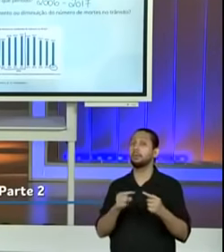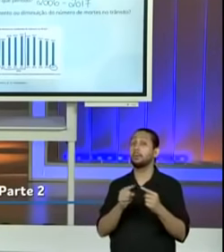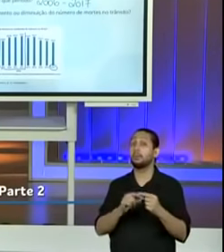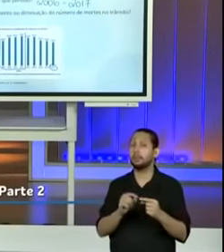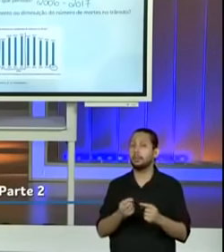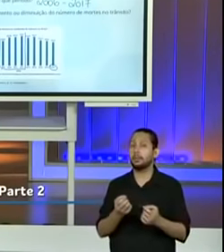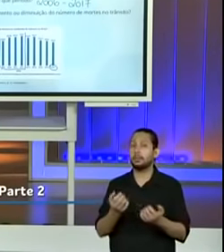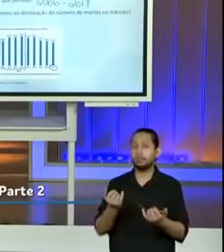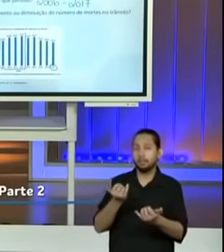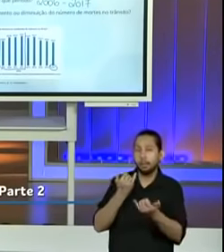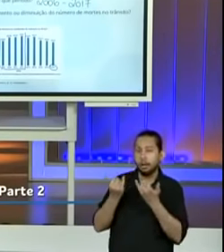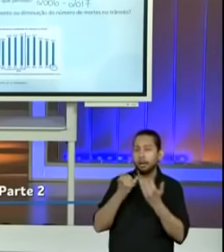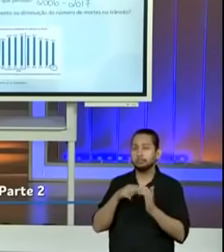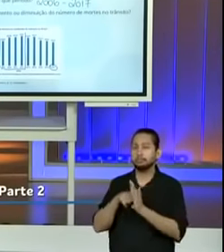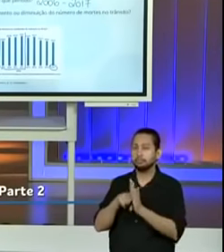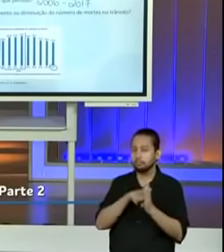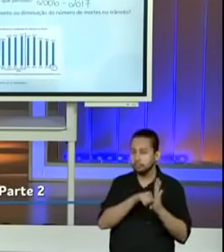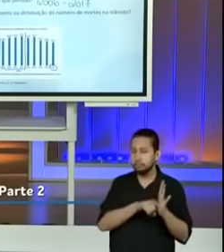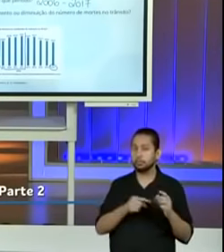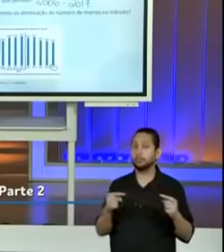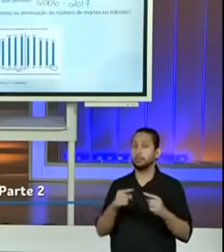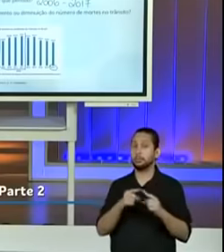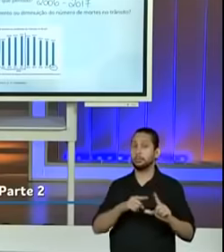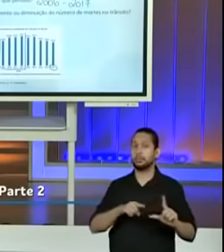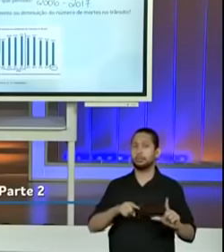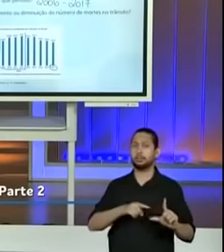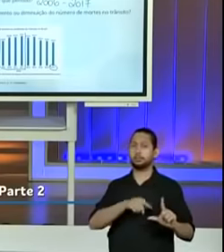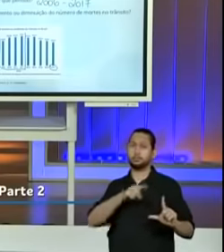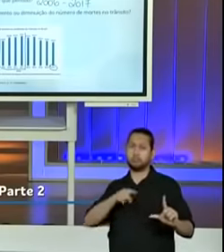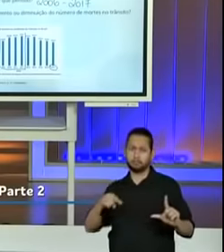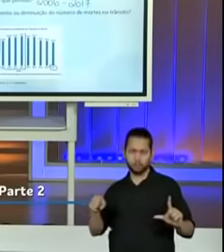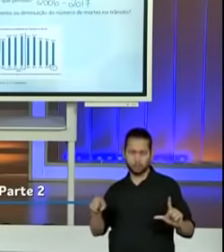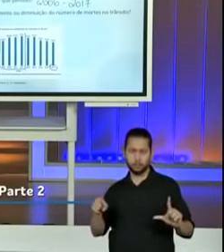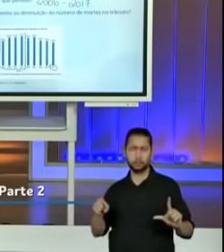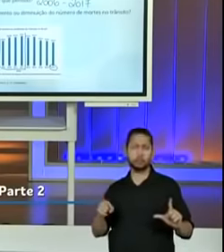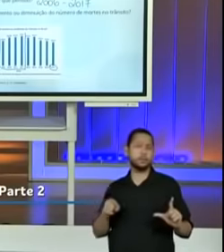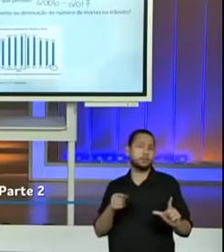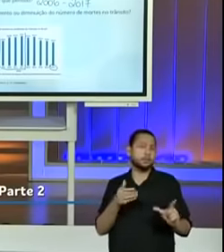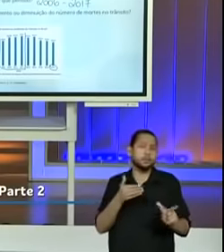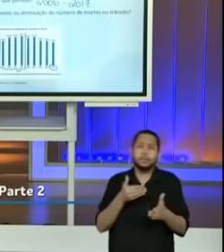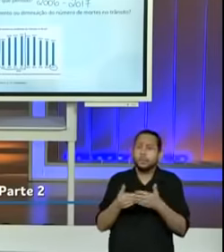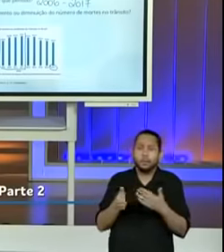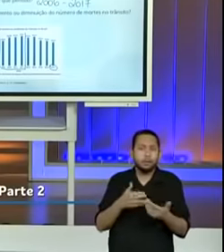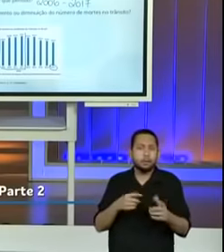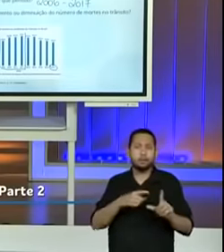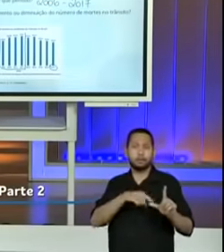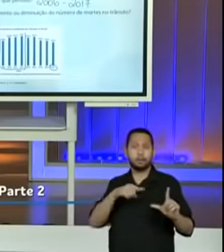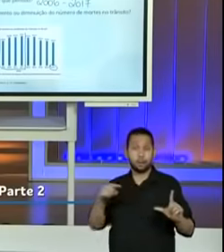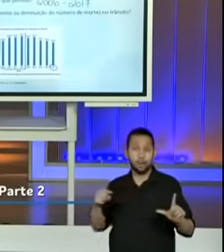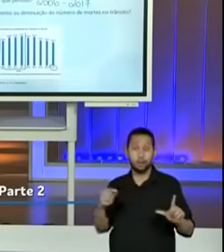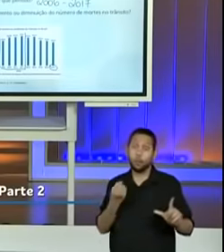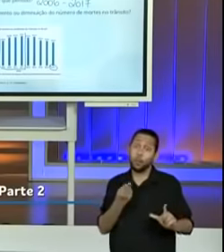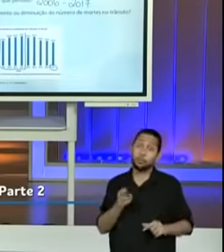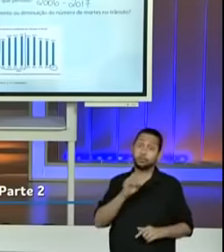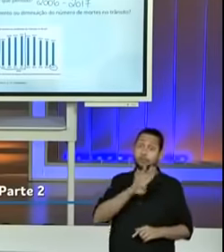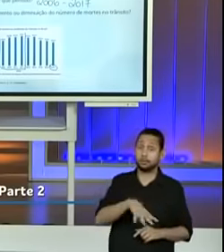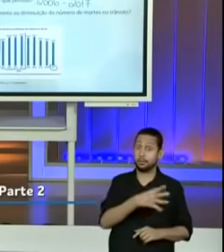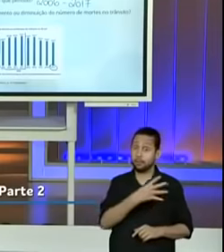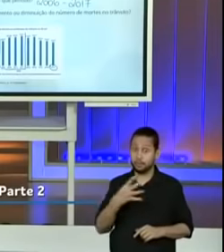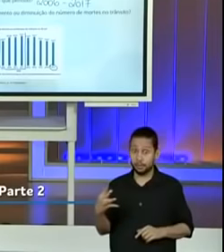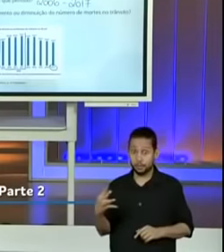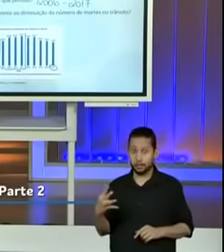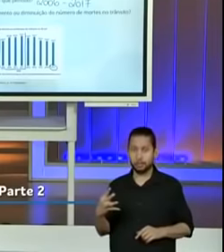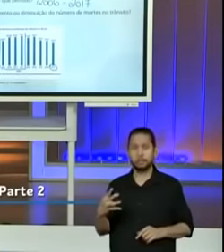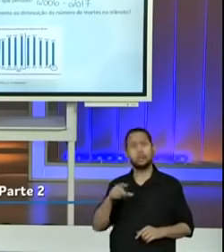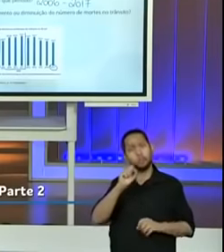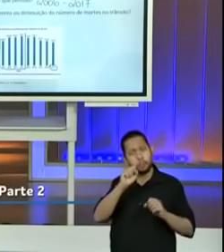de dados, envolvendo gráfico, envolvendo, sei lá, qualquer tipo de gráfico ou até de tabela.